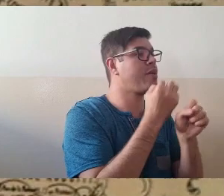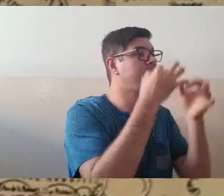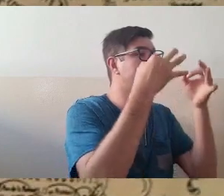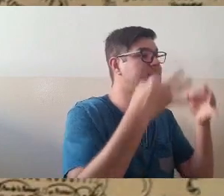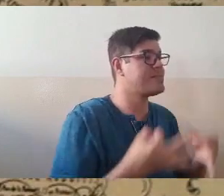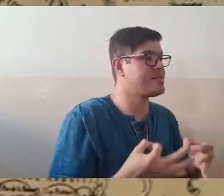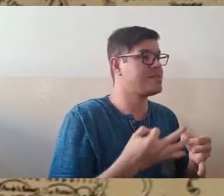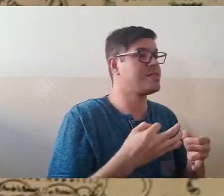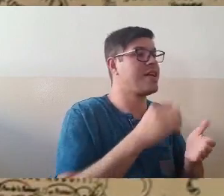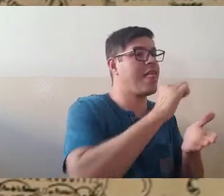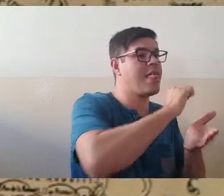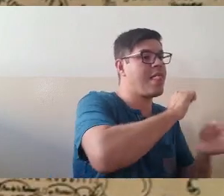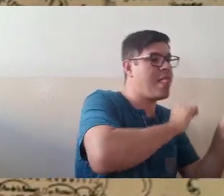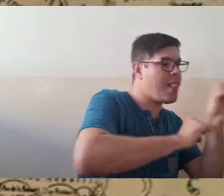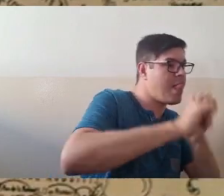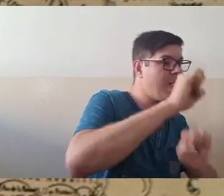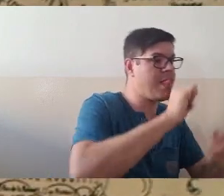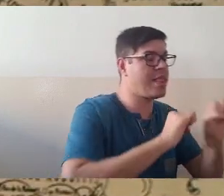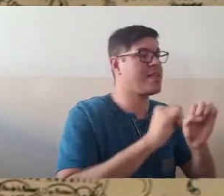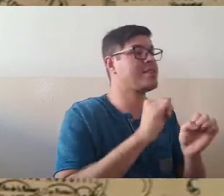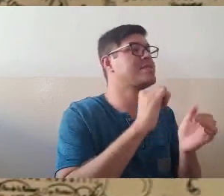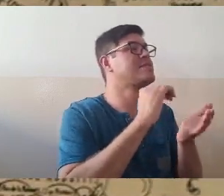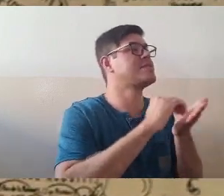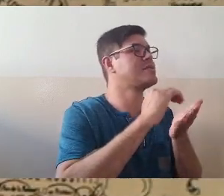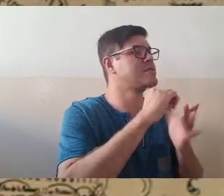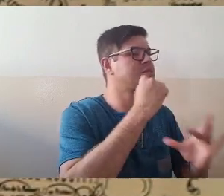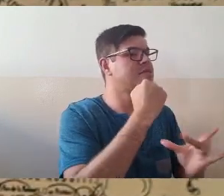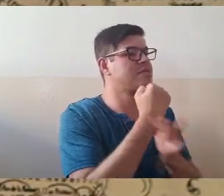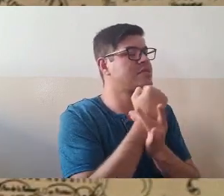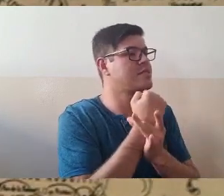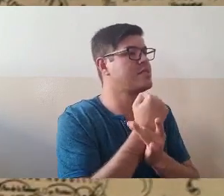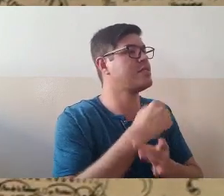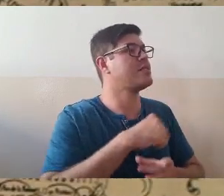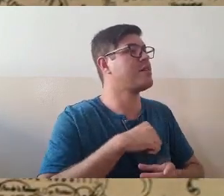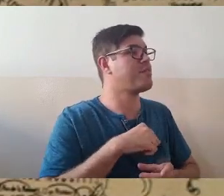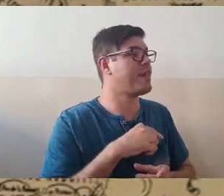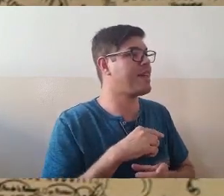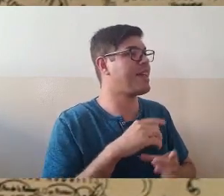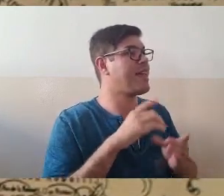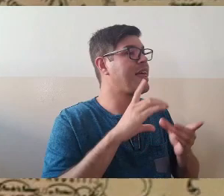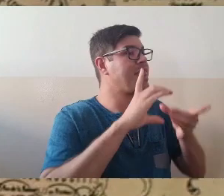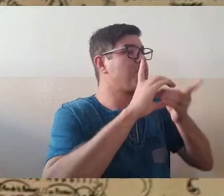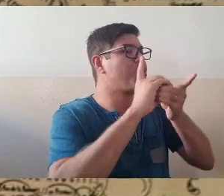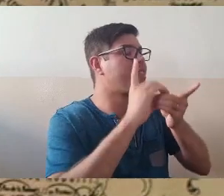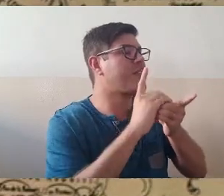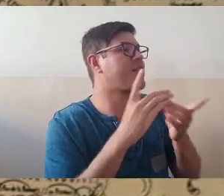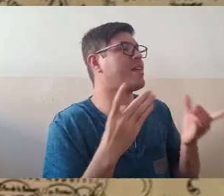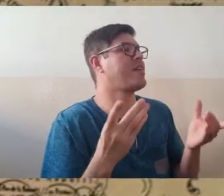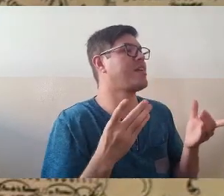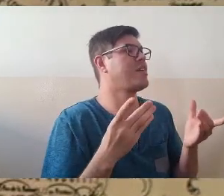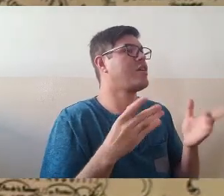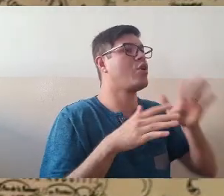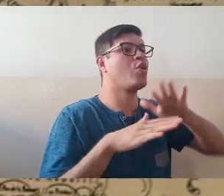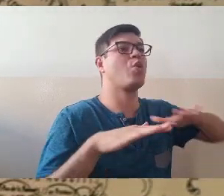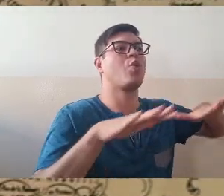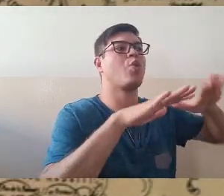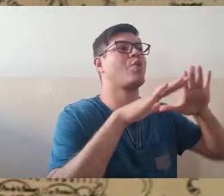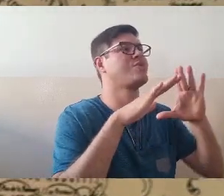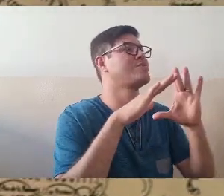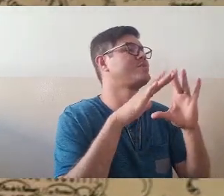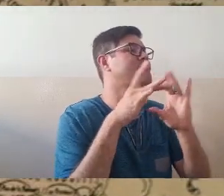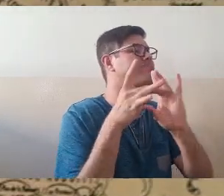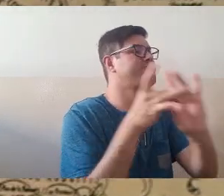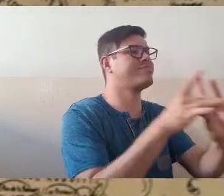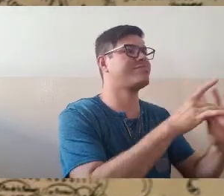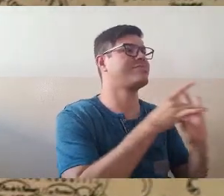da limpeza, a segurança pública, o Demutran. Envolve todo mundo. Ou seja, todo mundo está envolvido nisso. Não é só